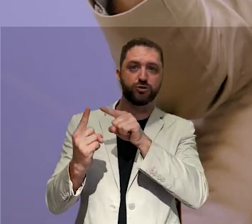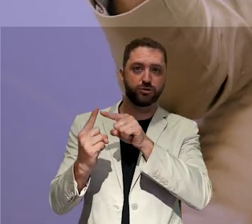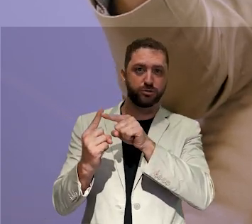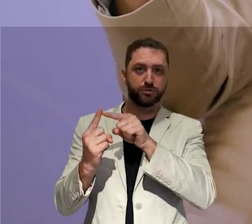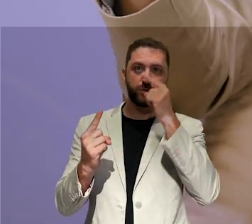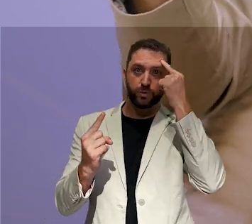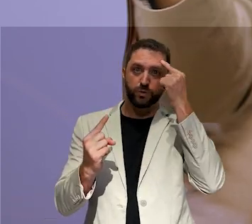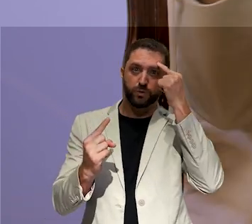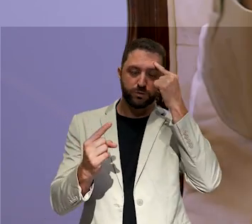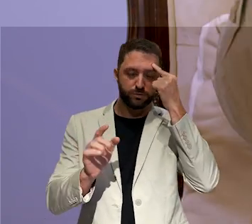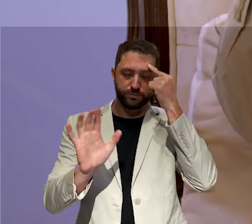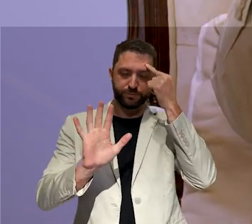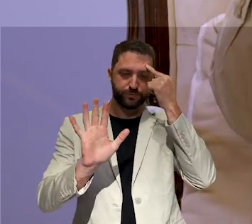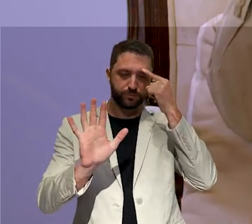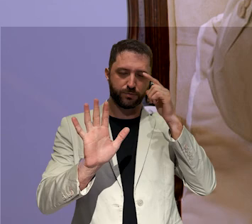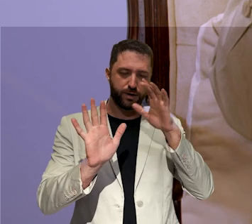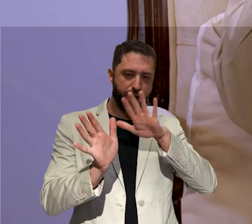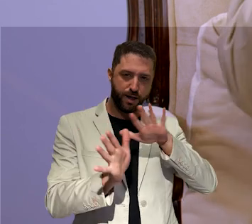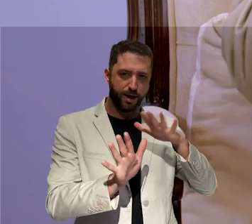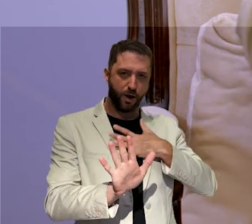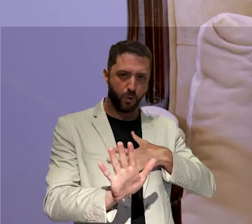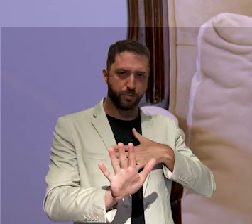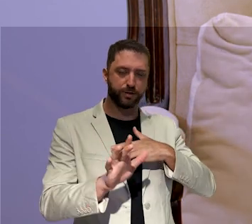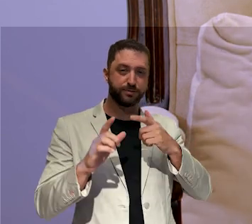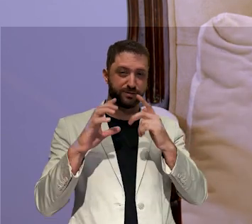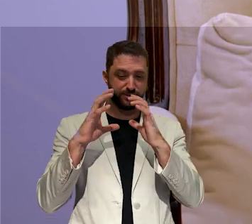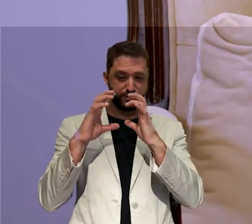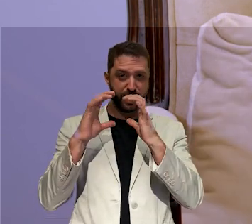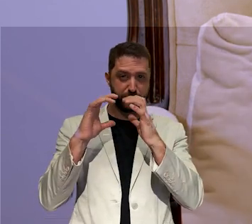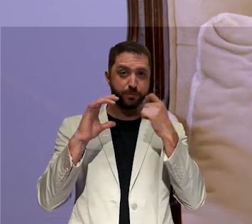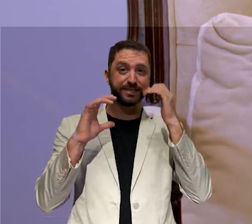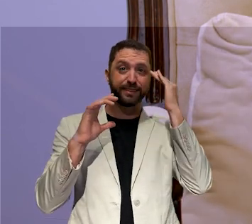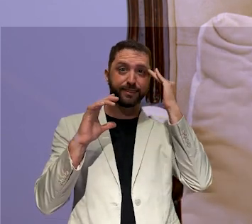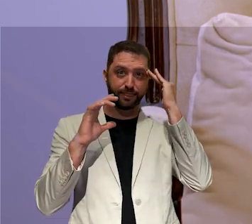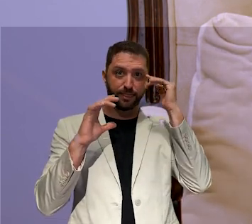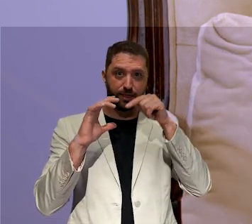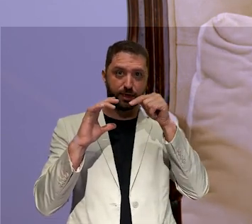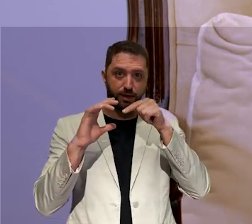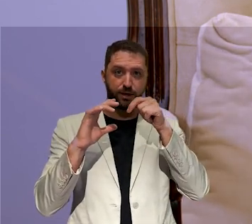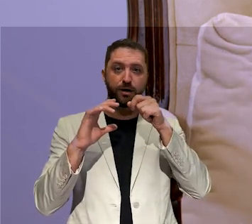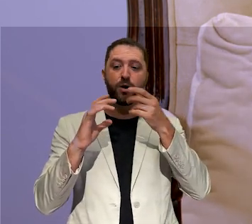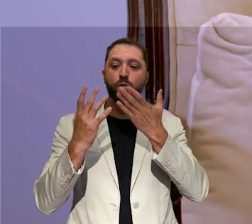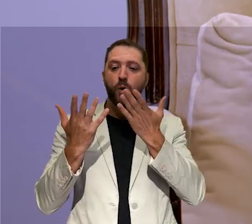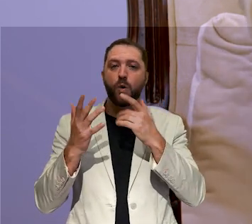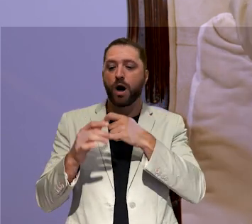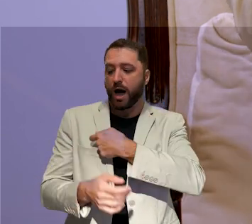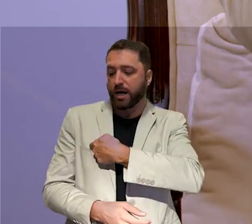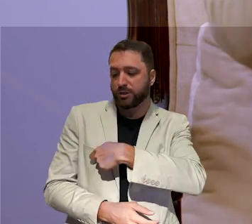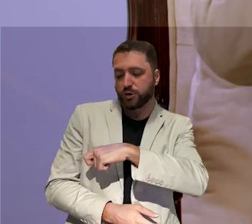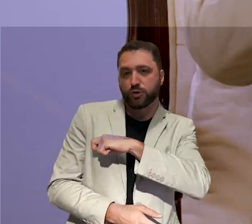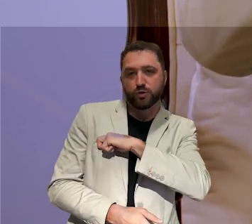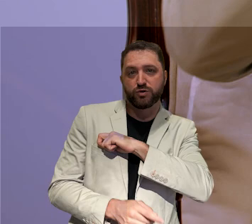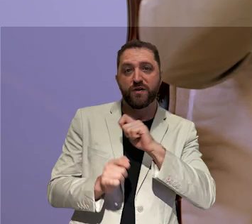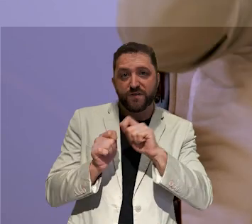metas, você tem que fazer seu cérebro compreender como que você cria os seus sistemas de ações